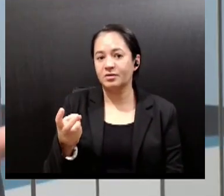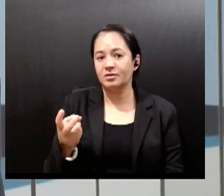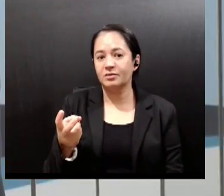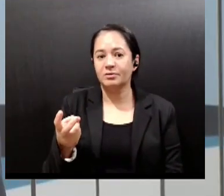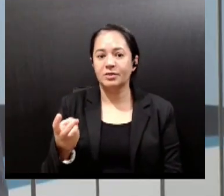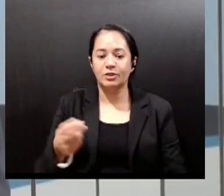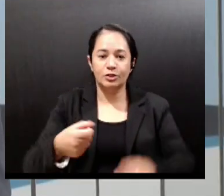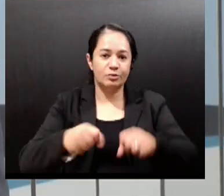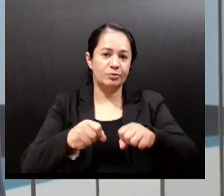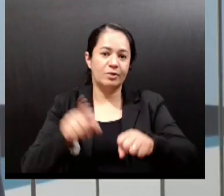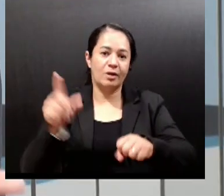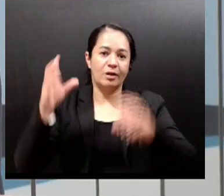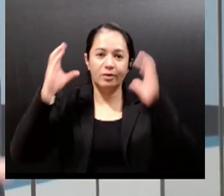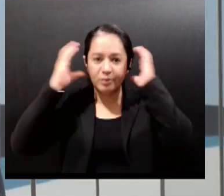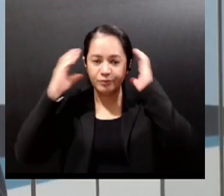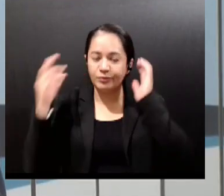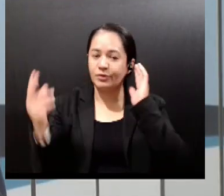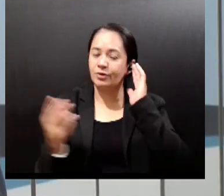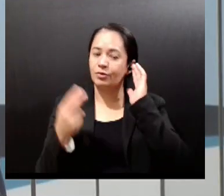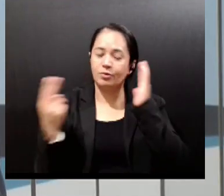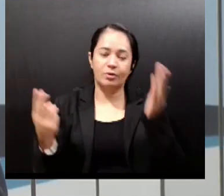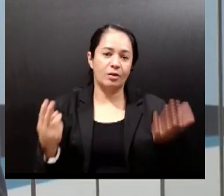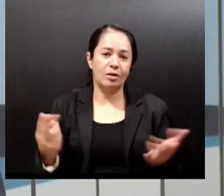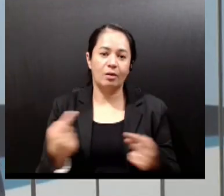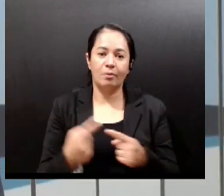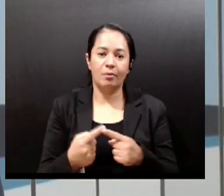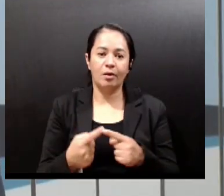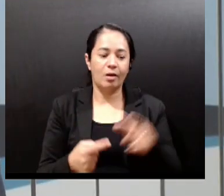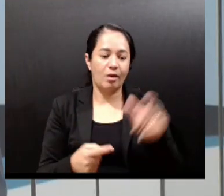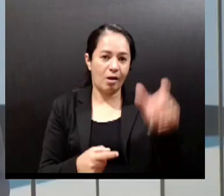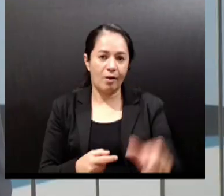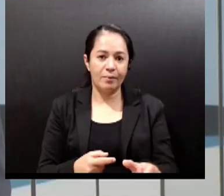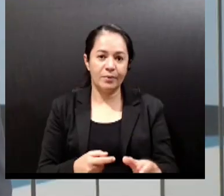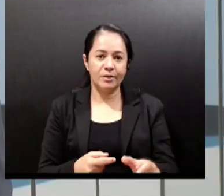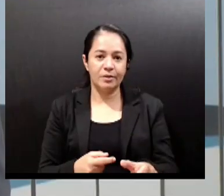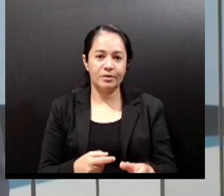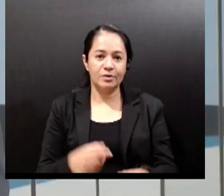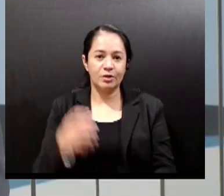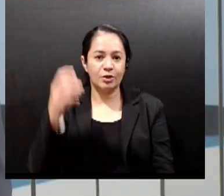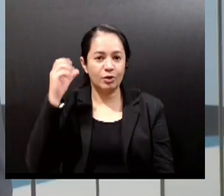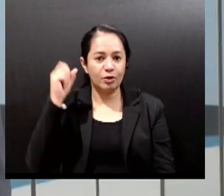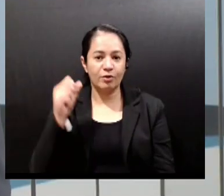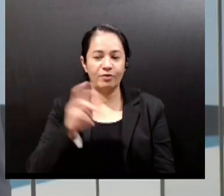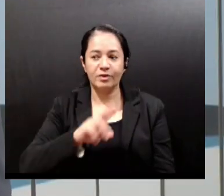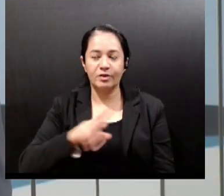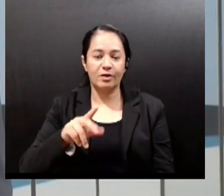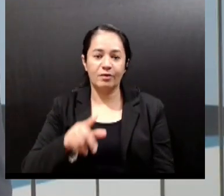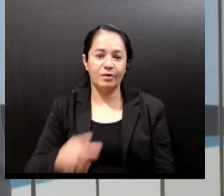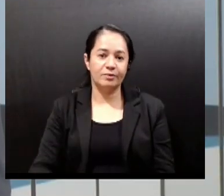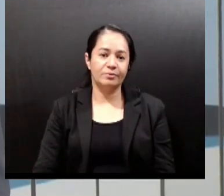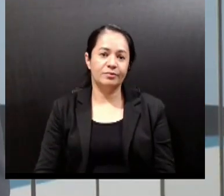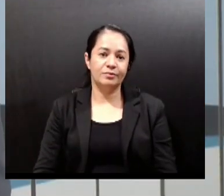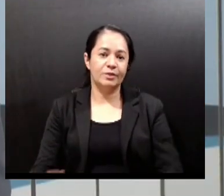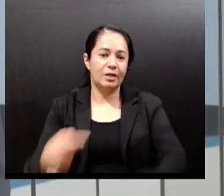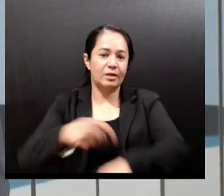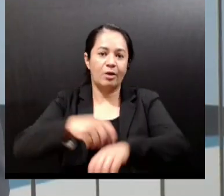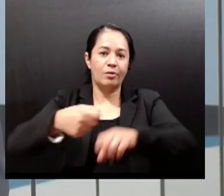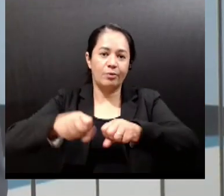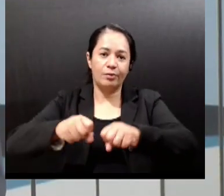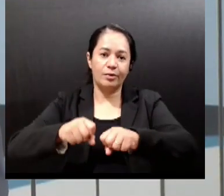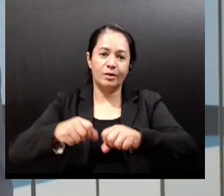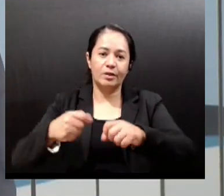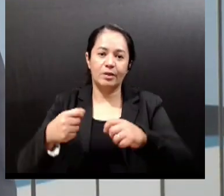não tem eficácia alguma, porque a pessoa que tem que ouvir não é aquela que está ouvindo o rádio numa motocicleta. Ele está, na verdade, é